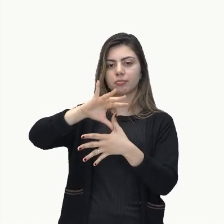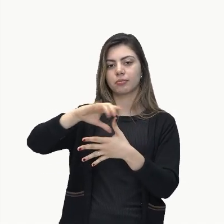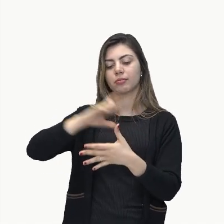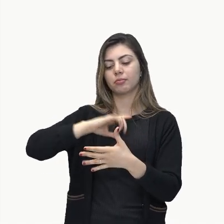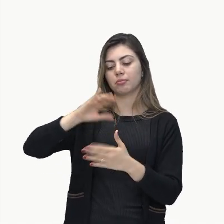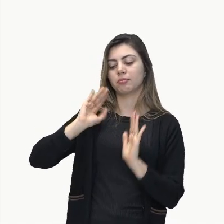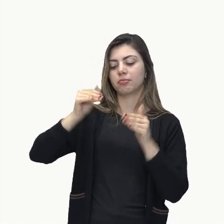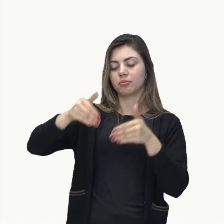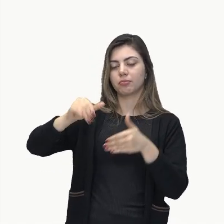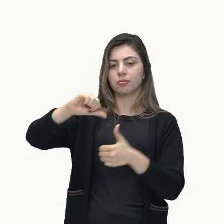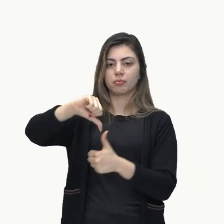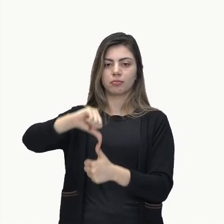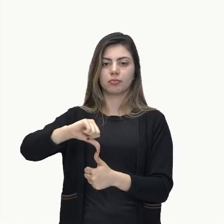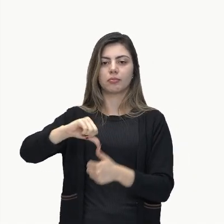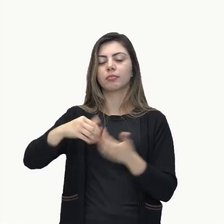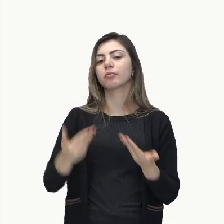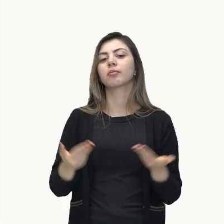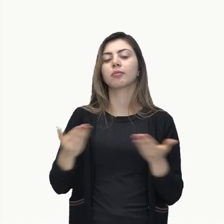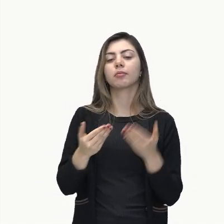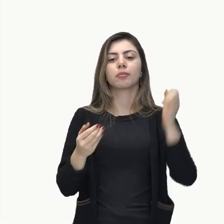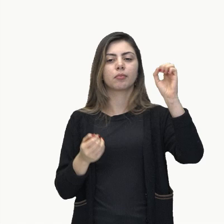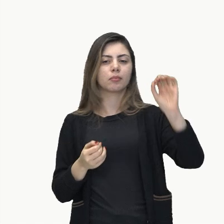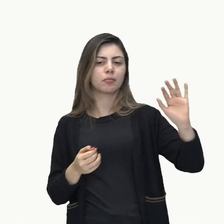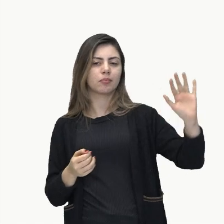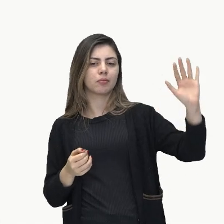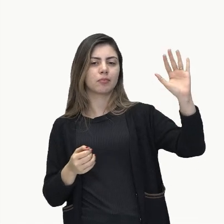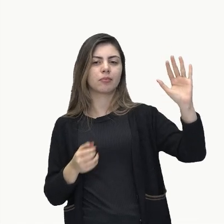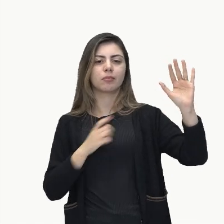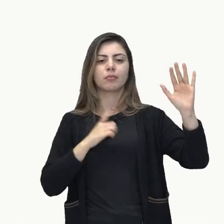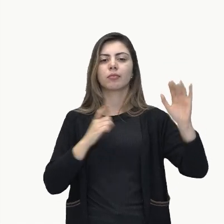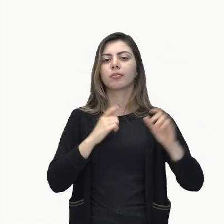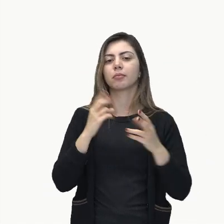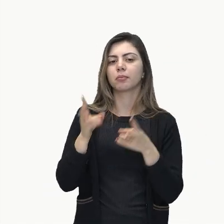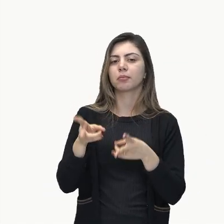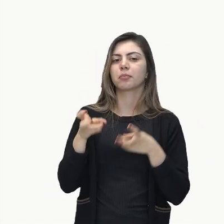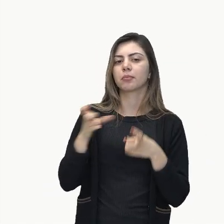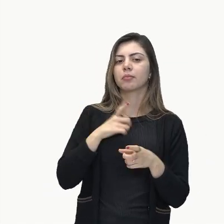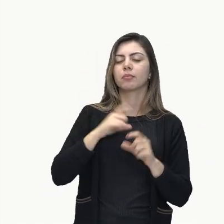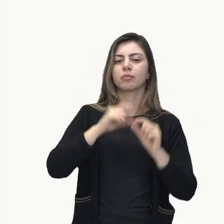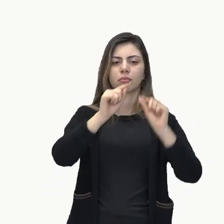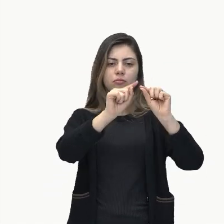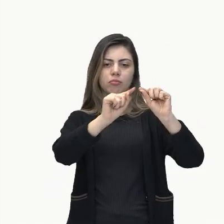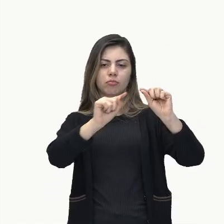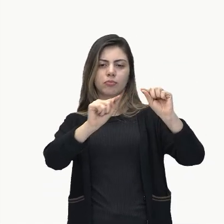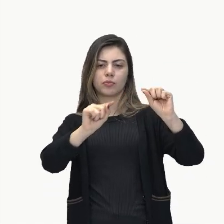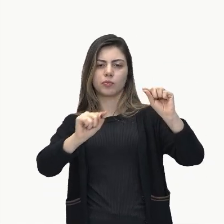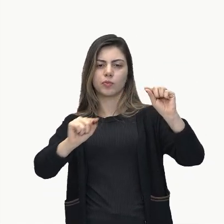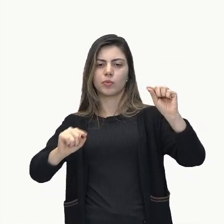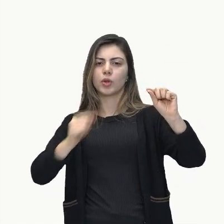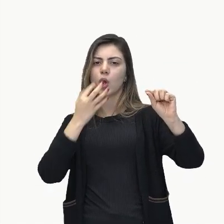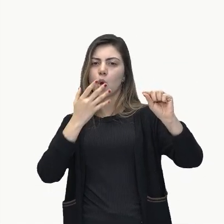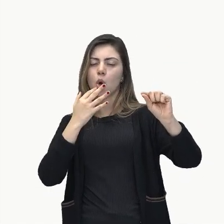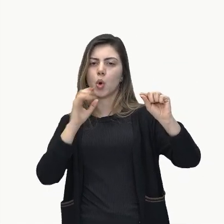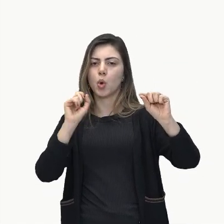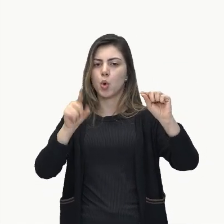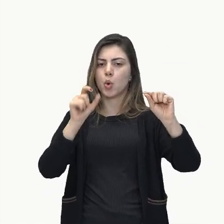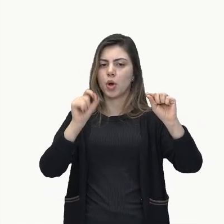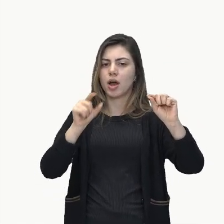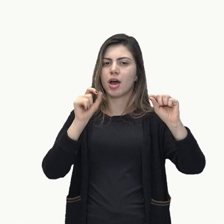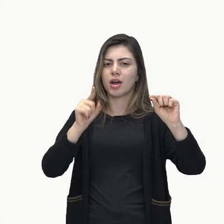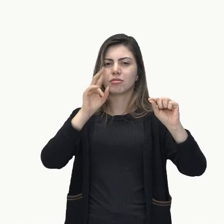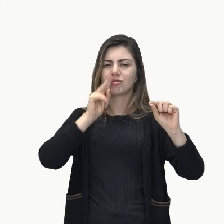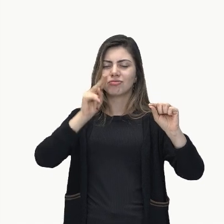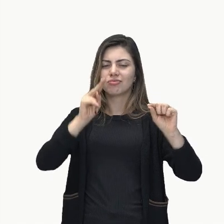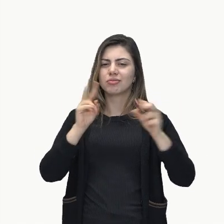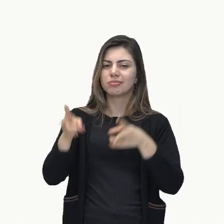e aqui nesse mapa nós temos, vejam esses traçados, essas linhas azuis em maior destaque, o azul mais